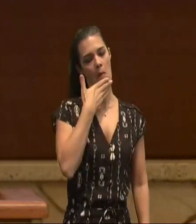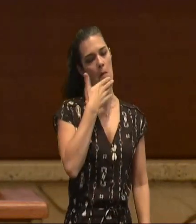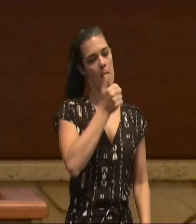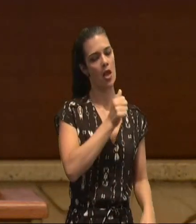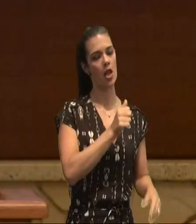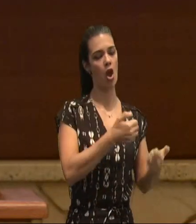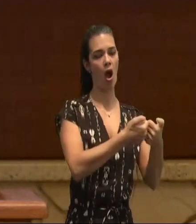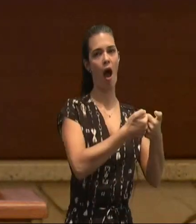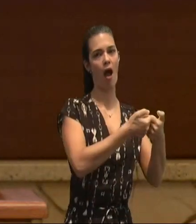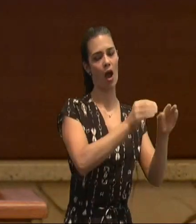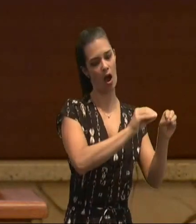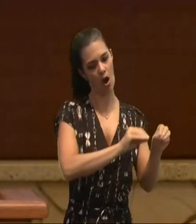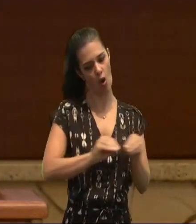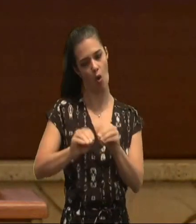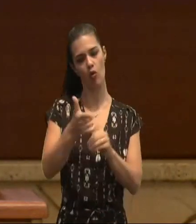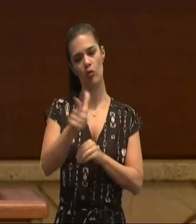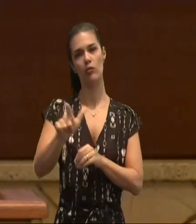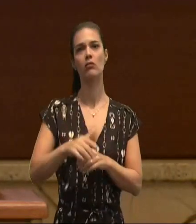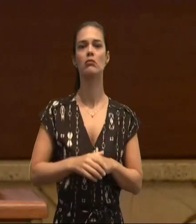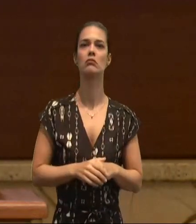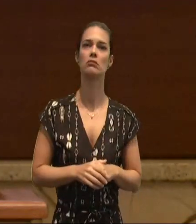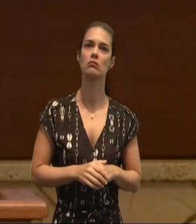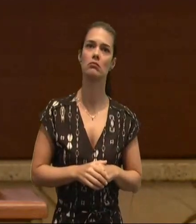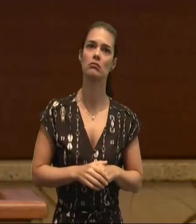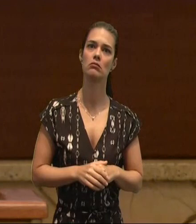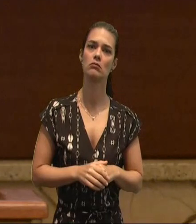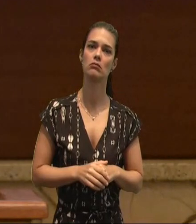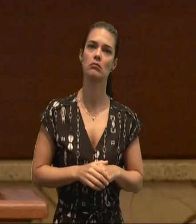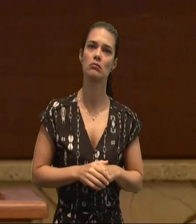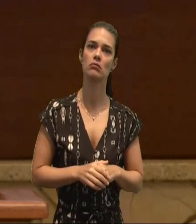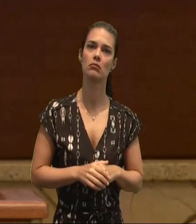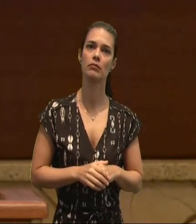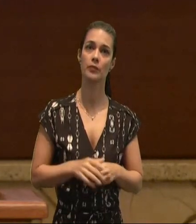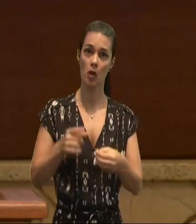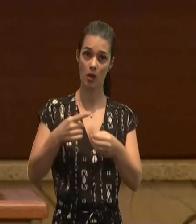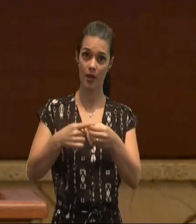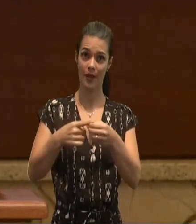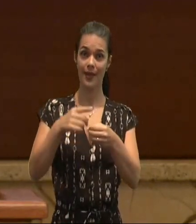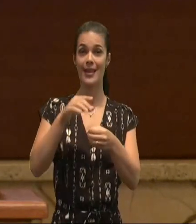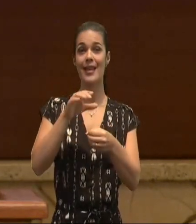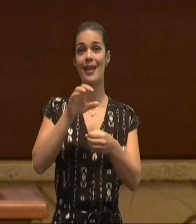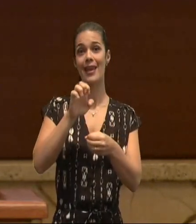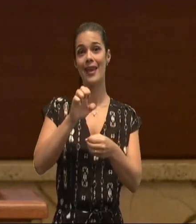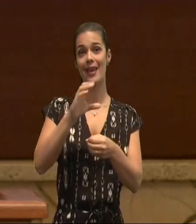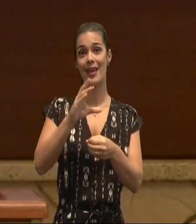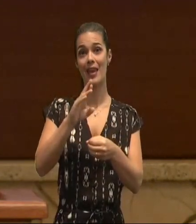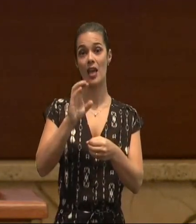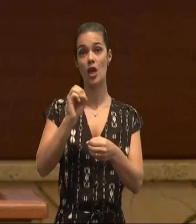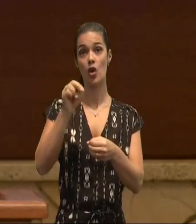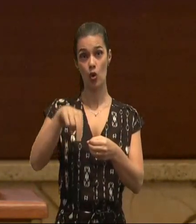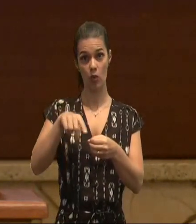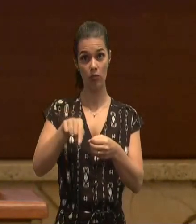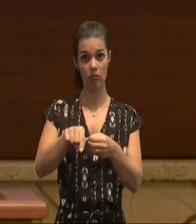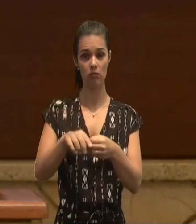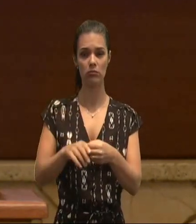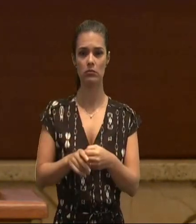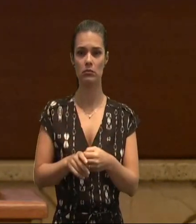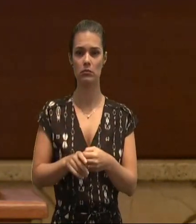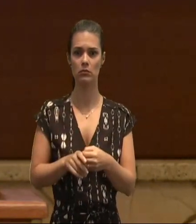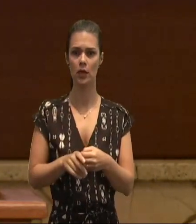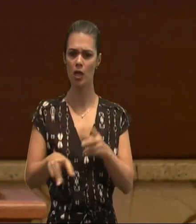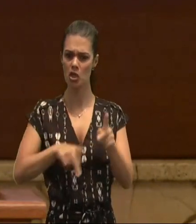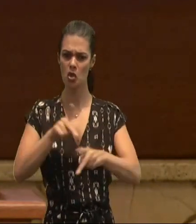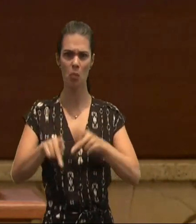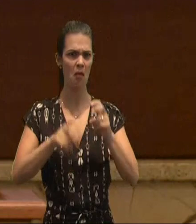a arca para Ecrom. E diz a Bíblia que o povo de Ecrom, povo também dos filisteus, gritavam de